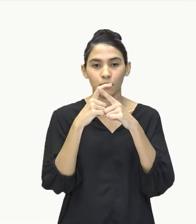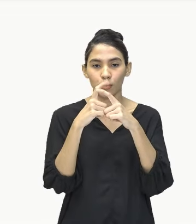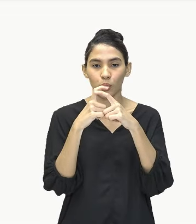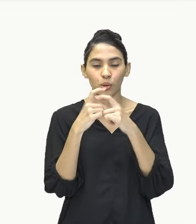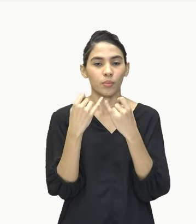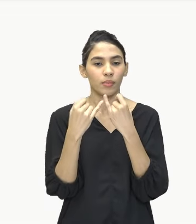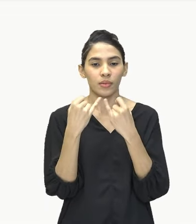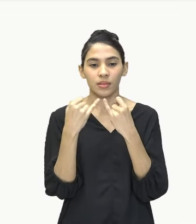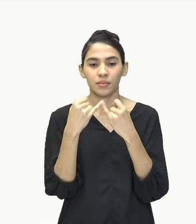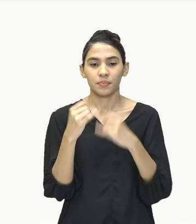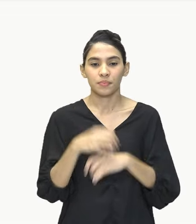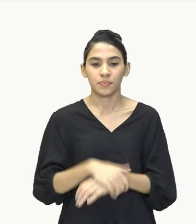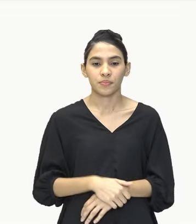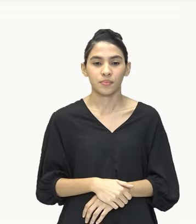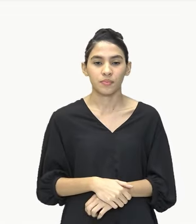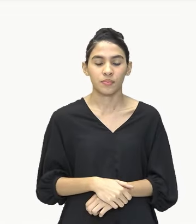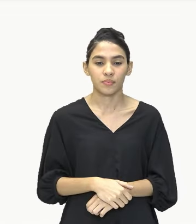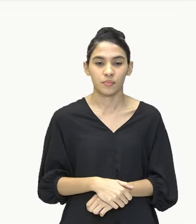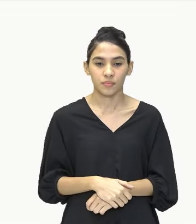são